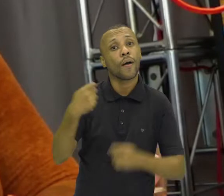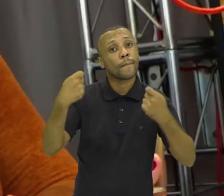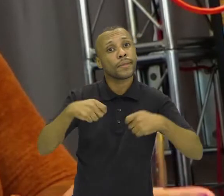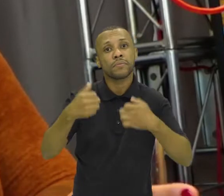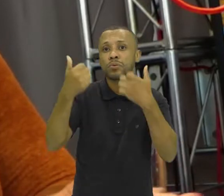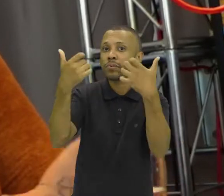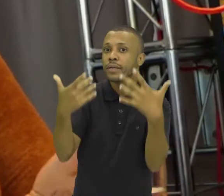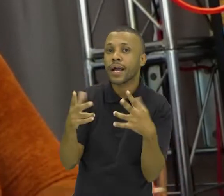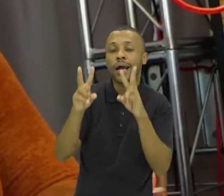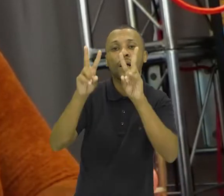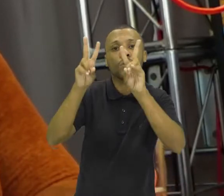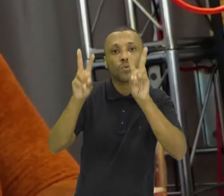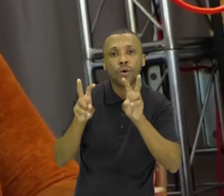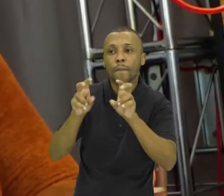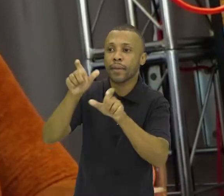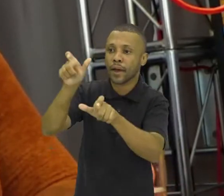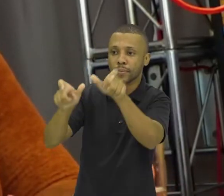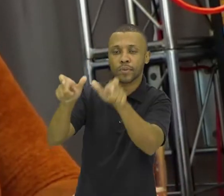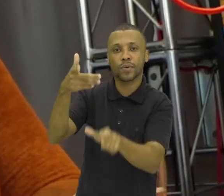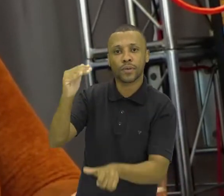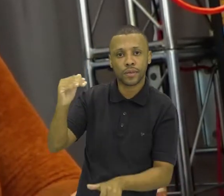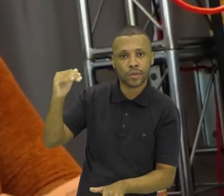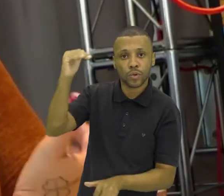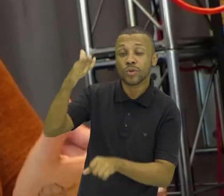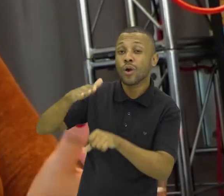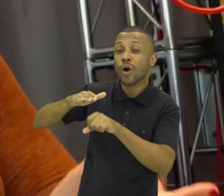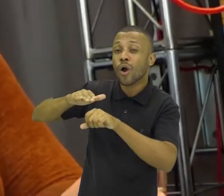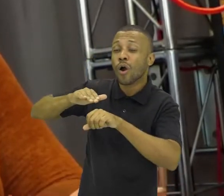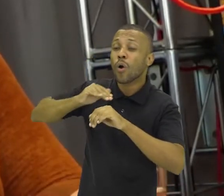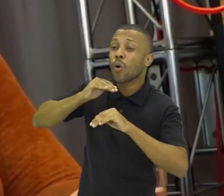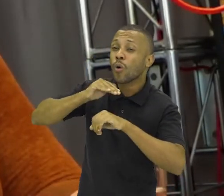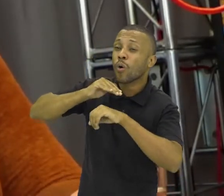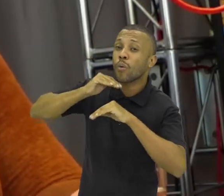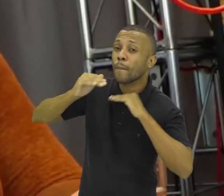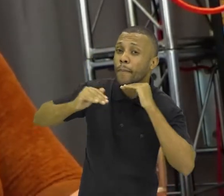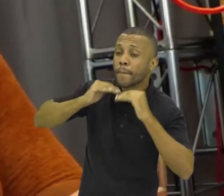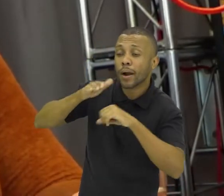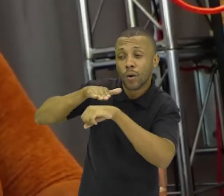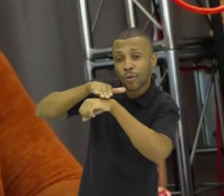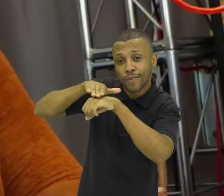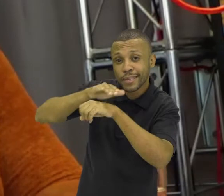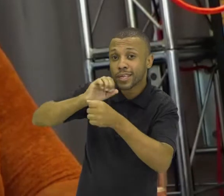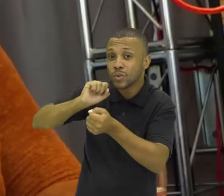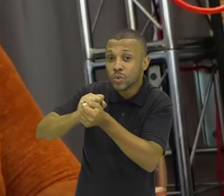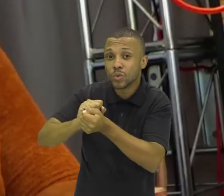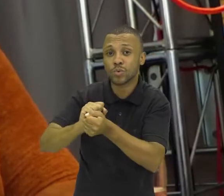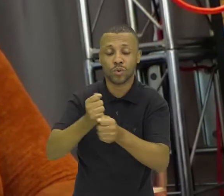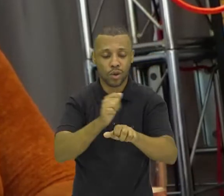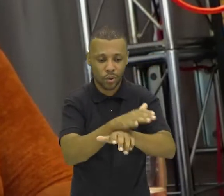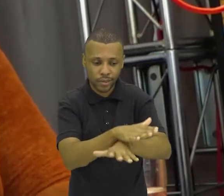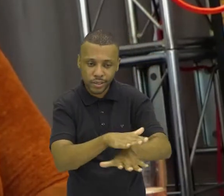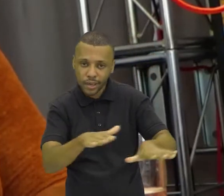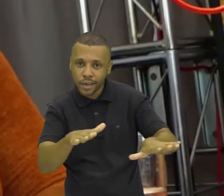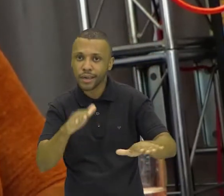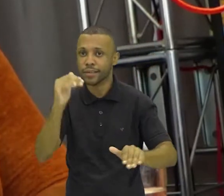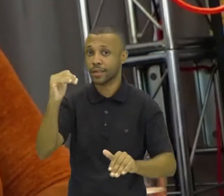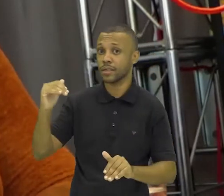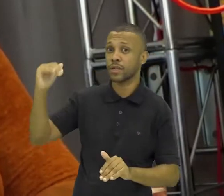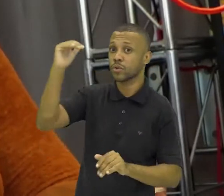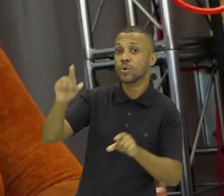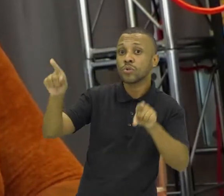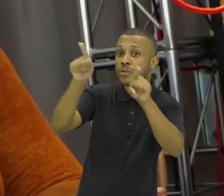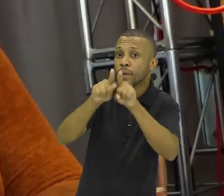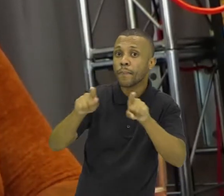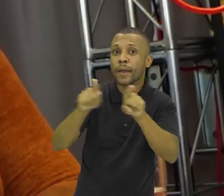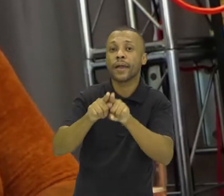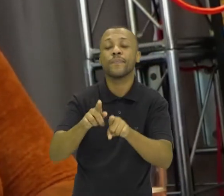começar da base, né? Trazer essa disciplina nas escolas, conversar com as crianças. Hoje o foco maior é nas escolas. Até por conta